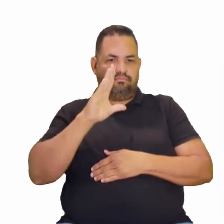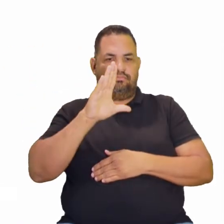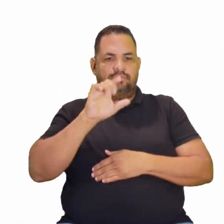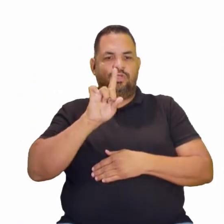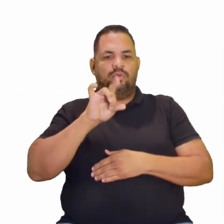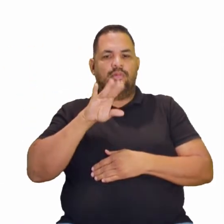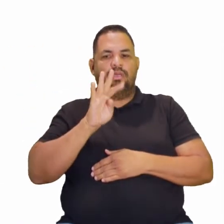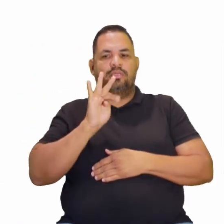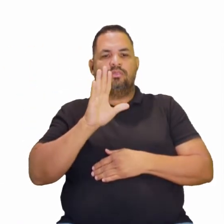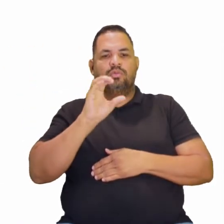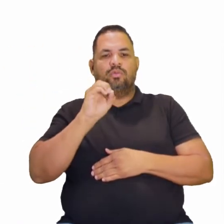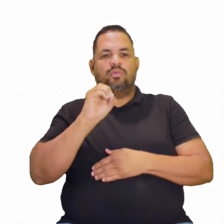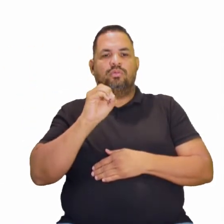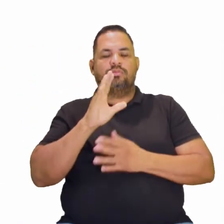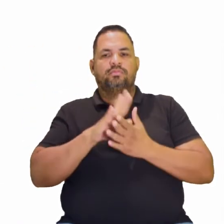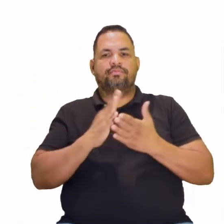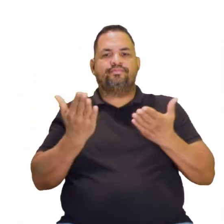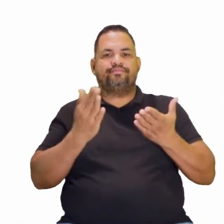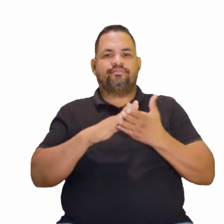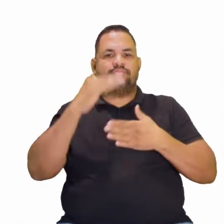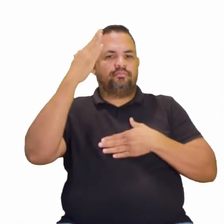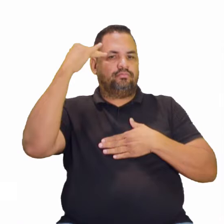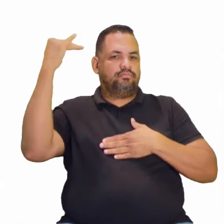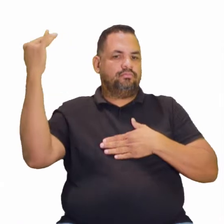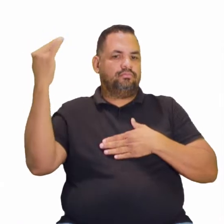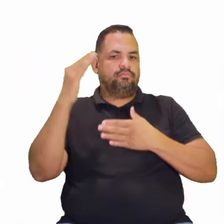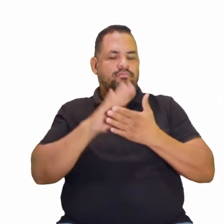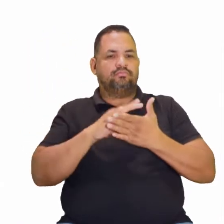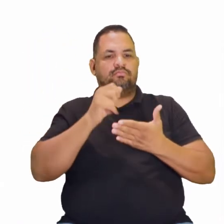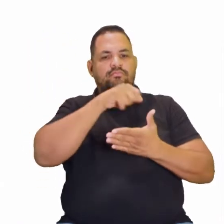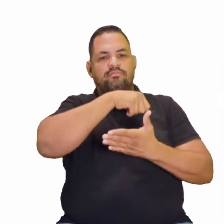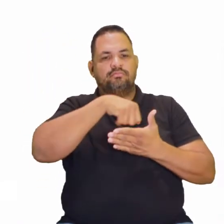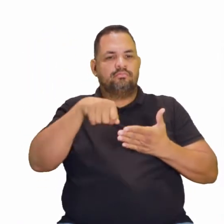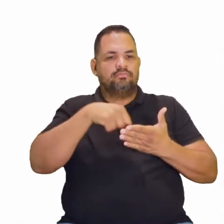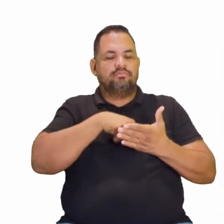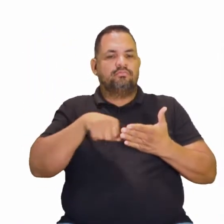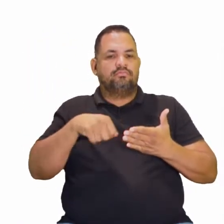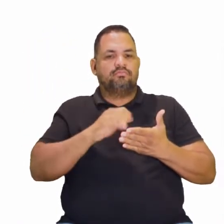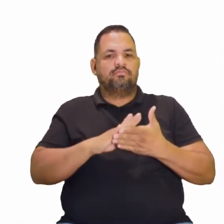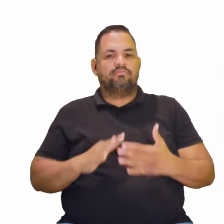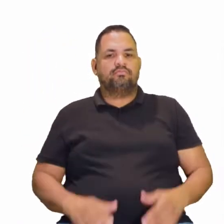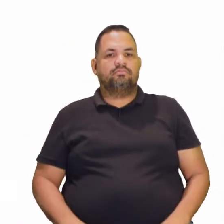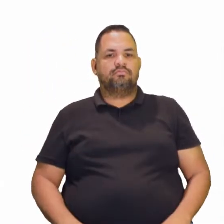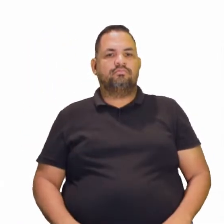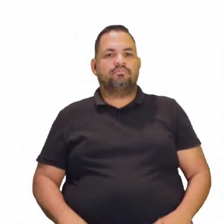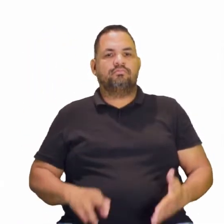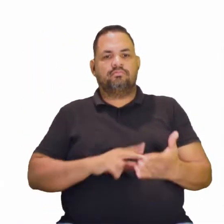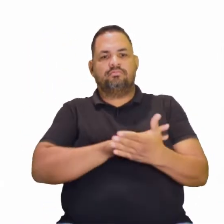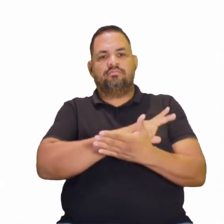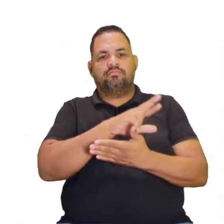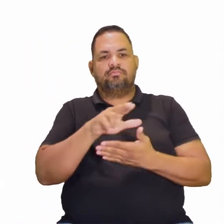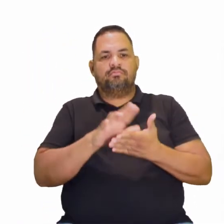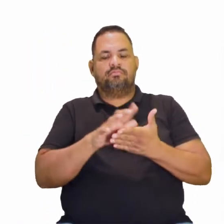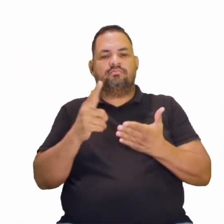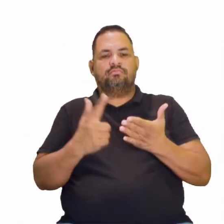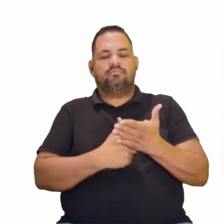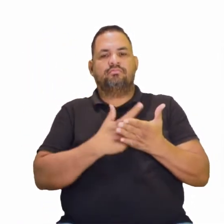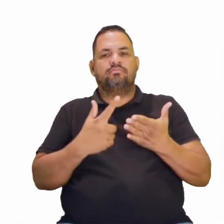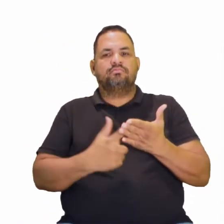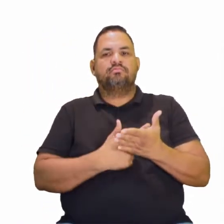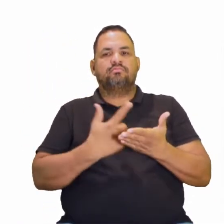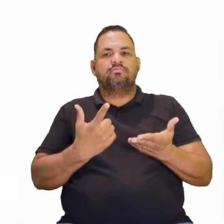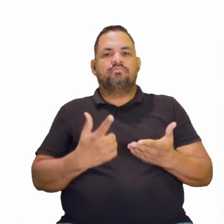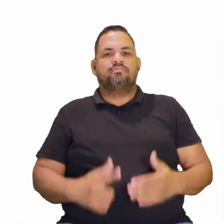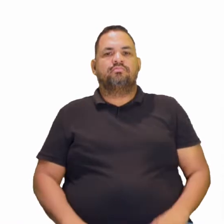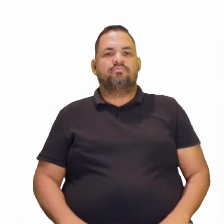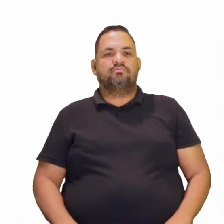escritor brasileiro, né, com várias obras de conhecimento, várias obras que inclusive caem,